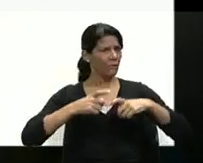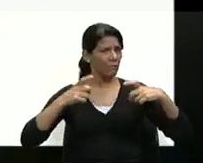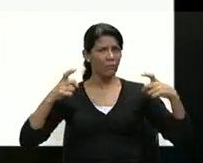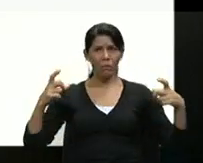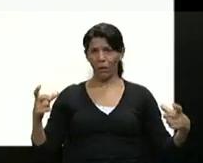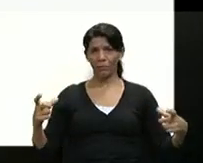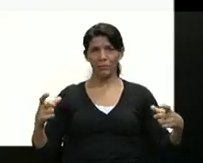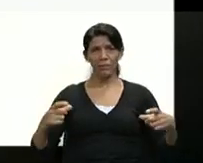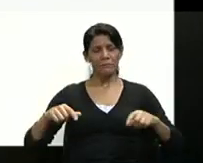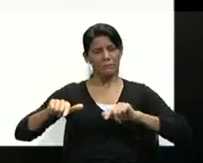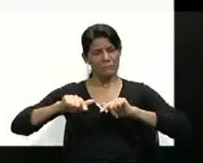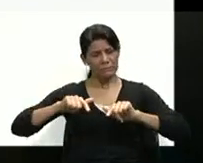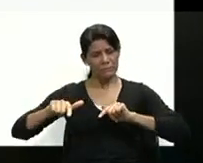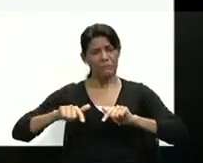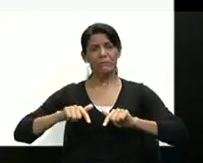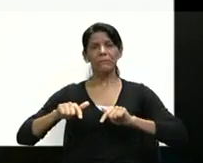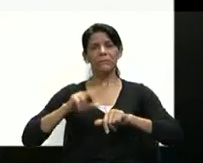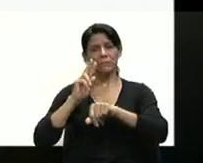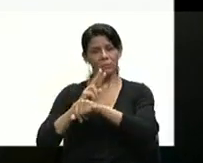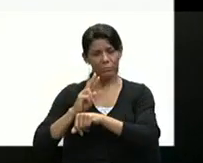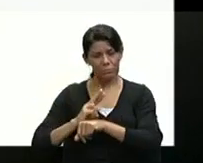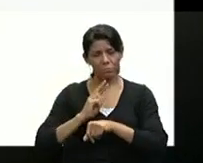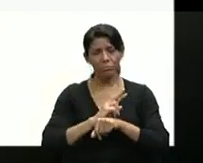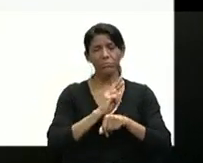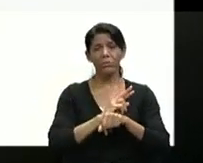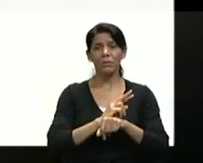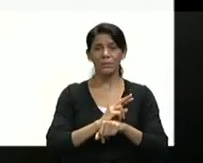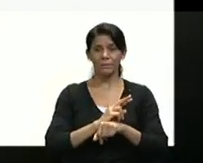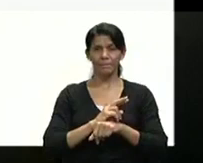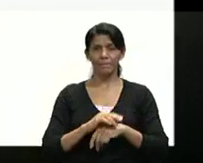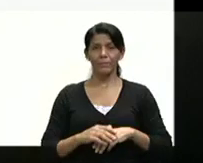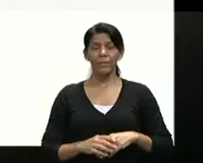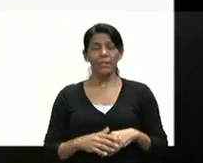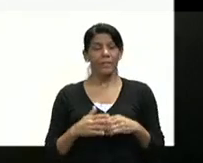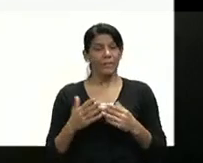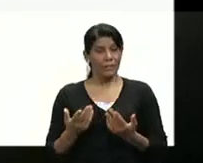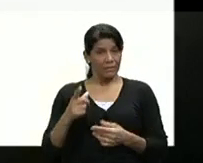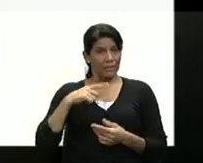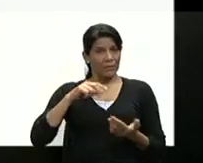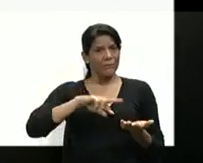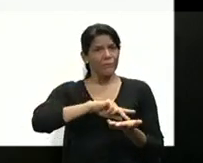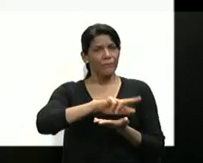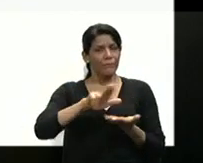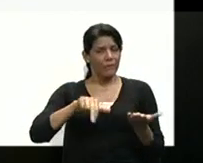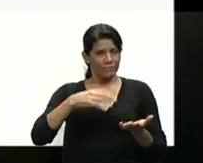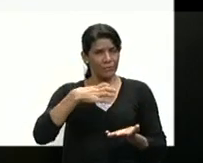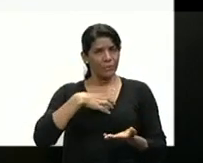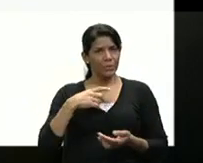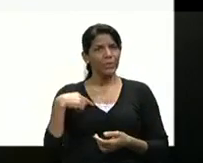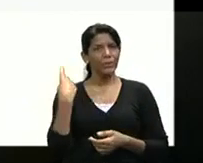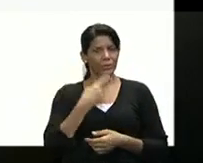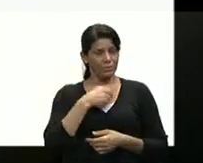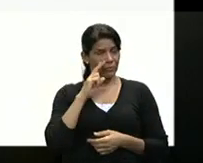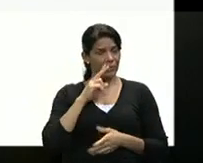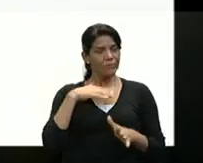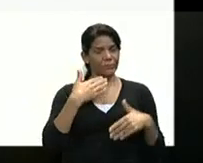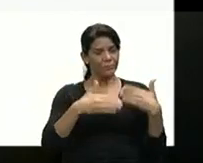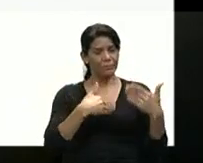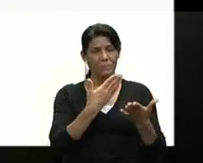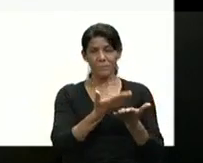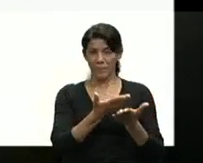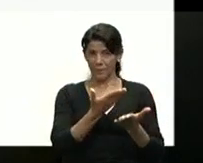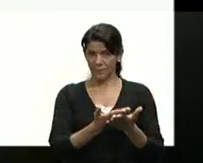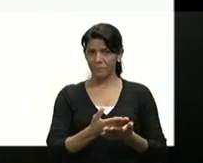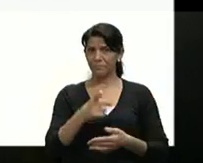em trabalhar com essas condições. E existem várias formas que nós veremos durante as aulas. Então,